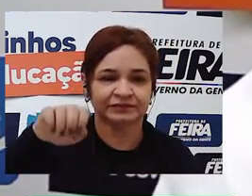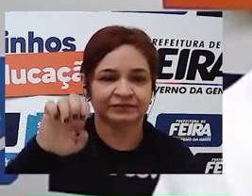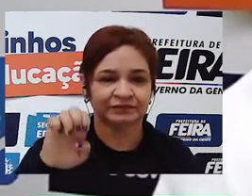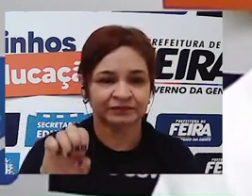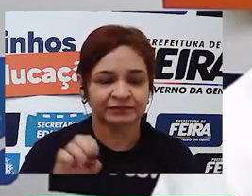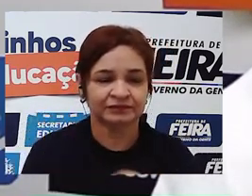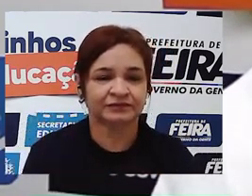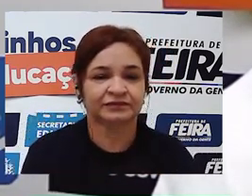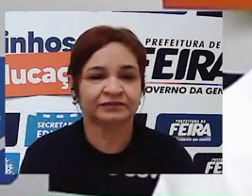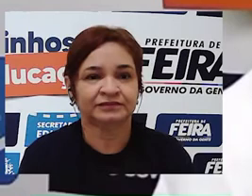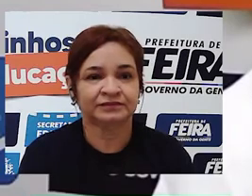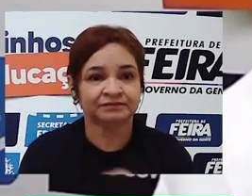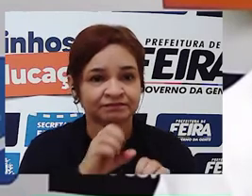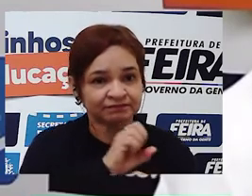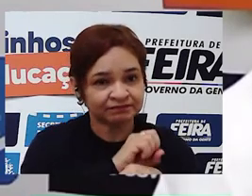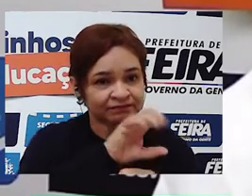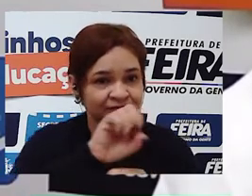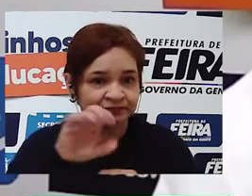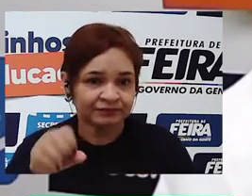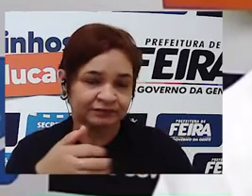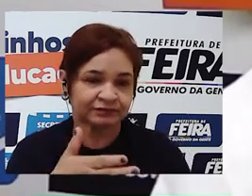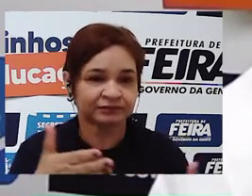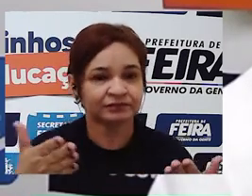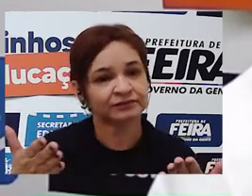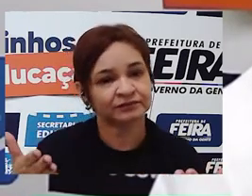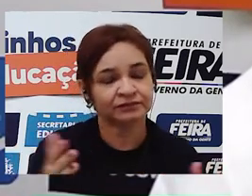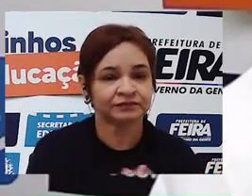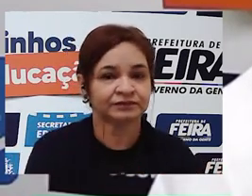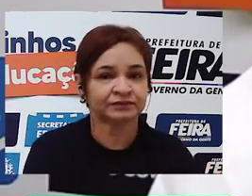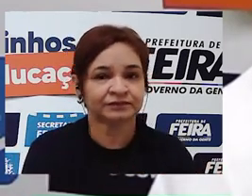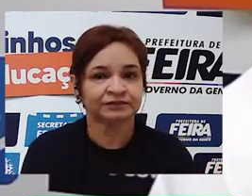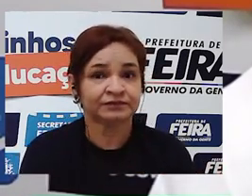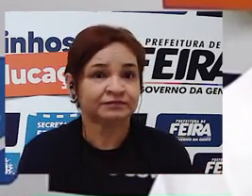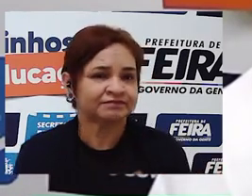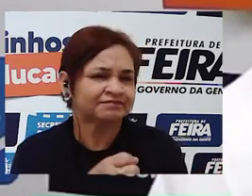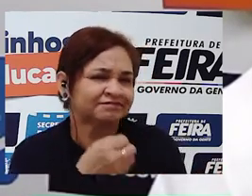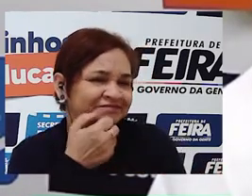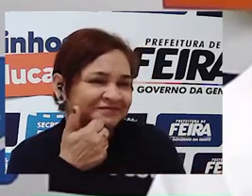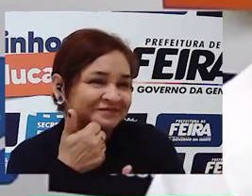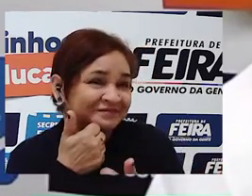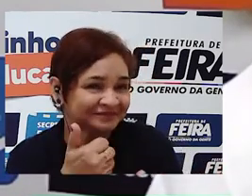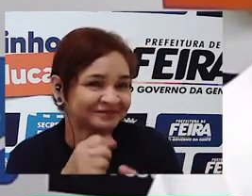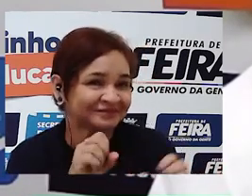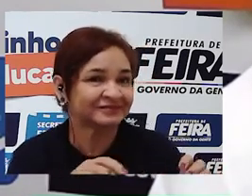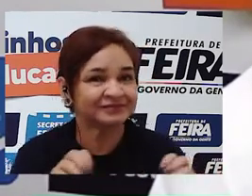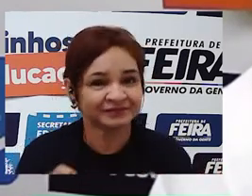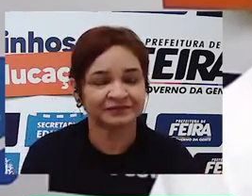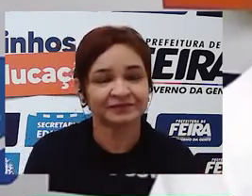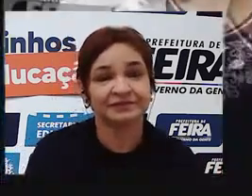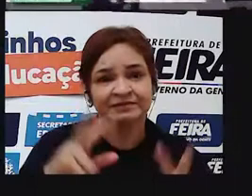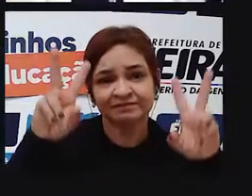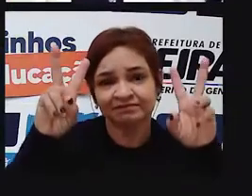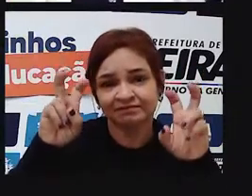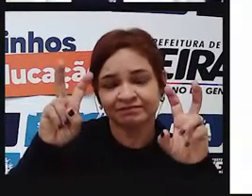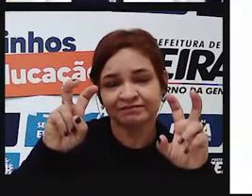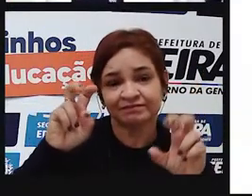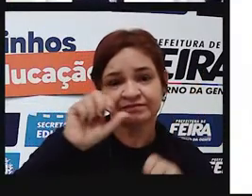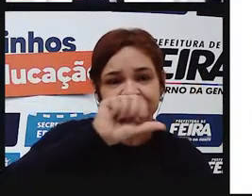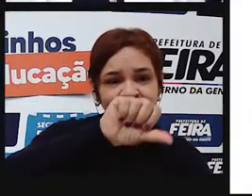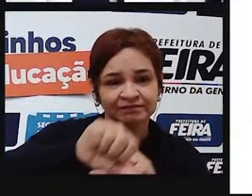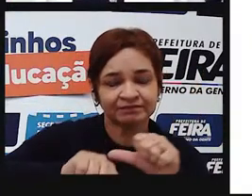e vou compartilhar com vocês uma aula muito legal sobre os processos